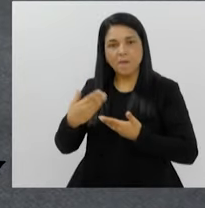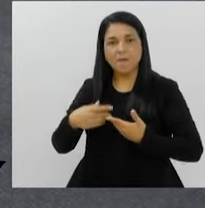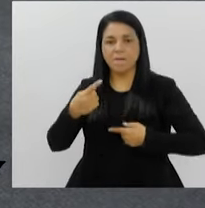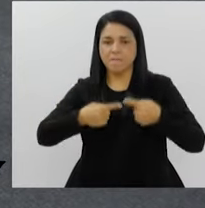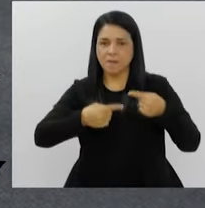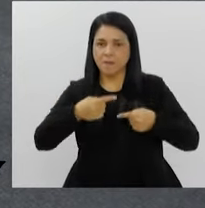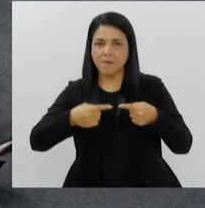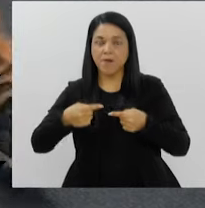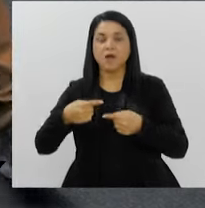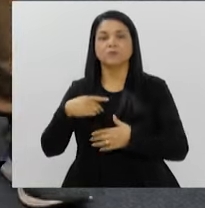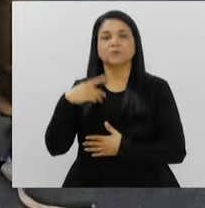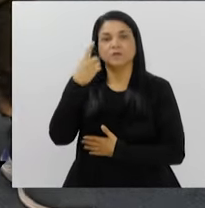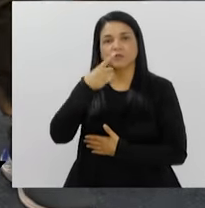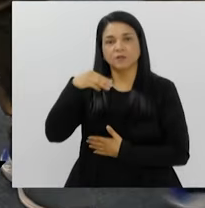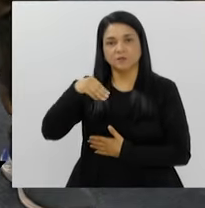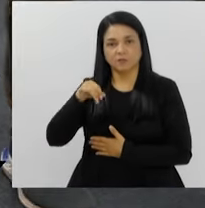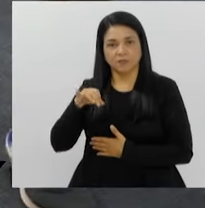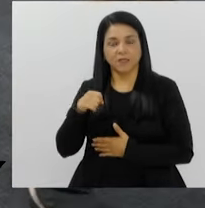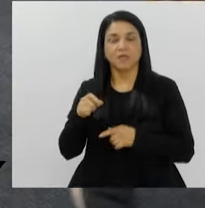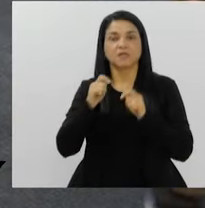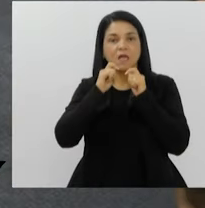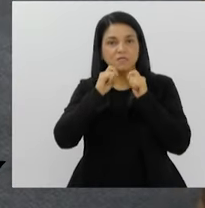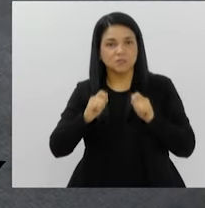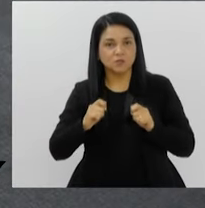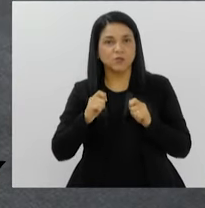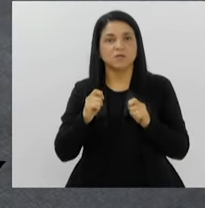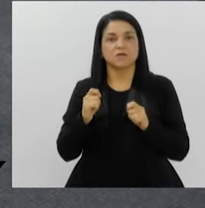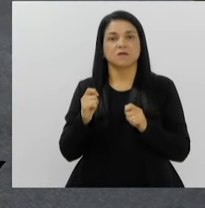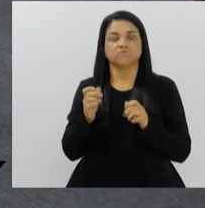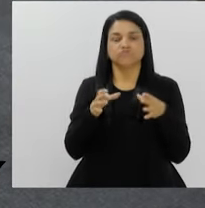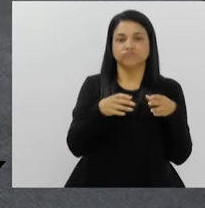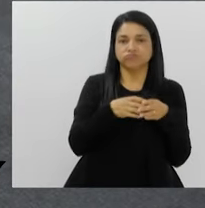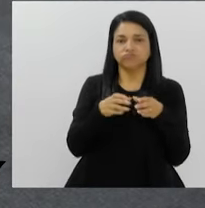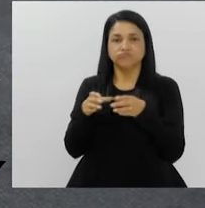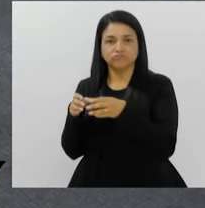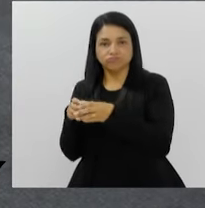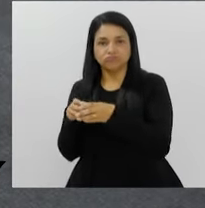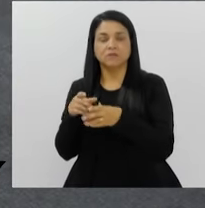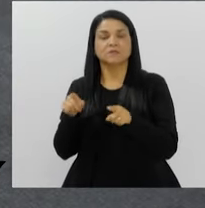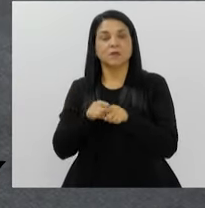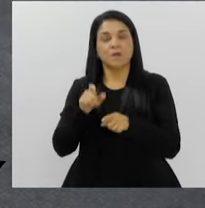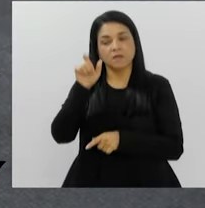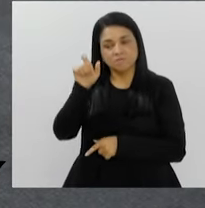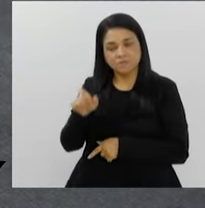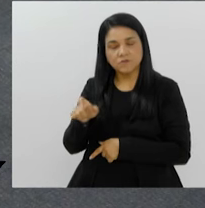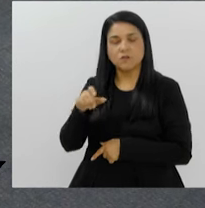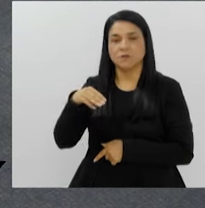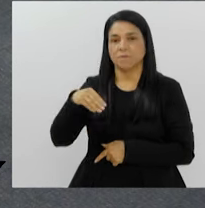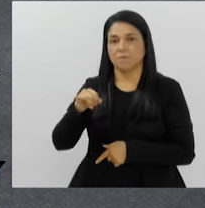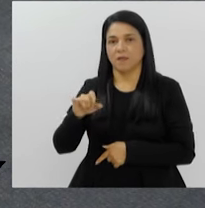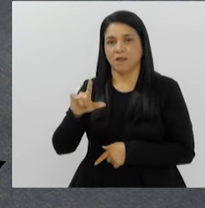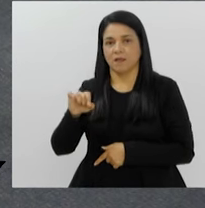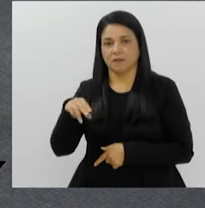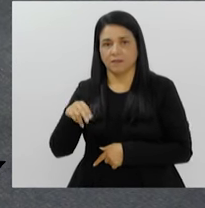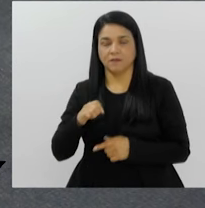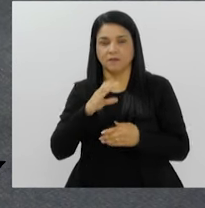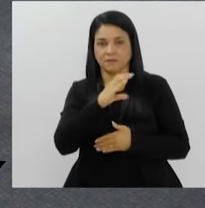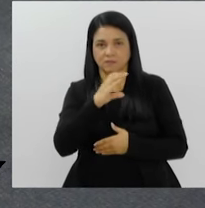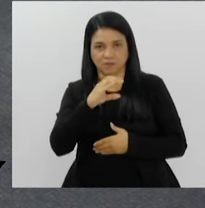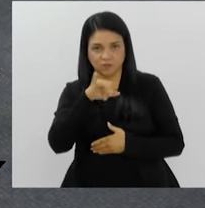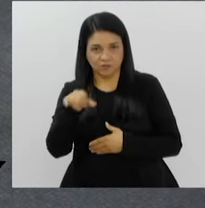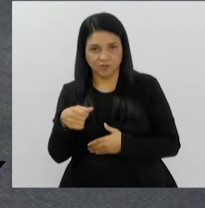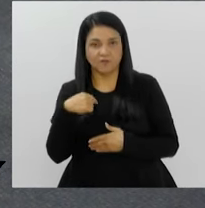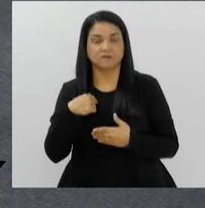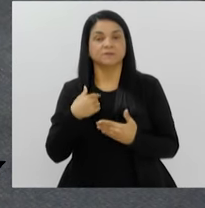Mink, com as nossas assessorias, com a CCJ na pessoa da Milena. Dizer, senhora Presidenta, que